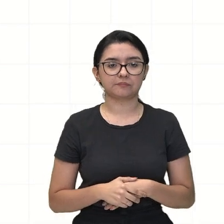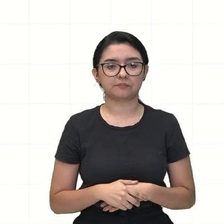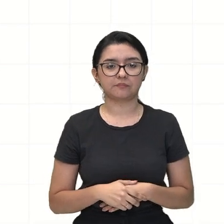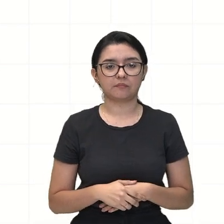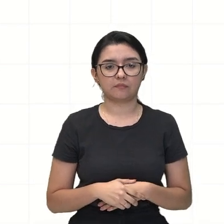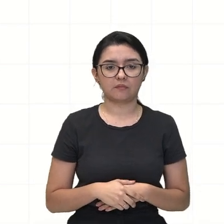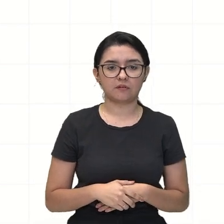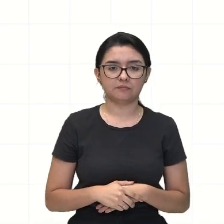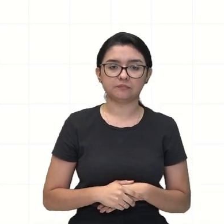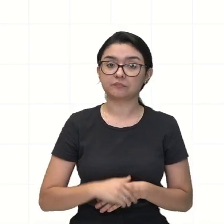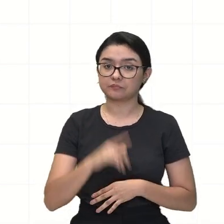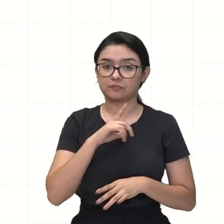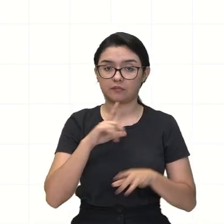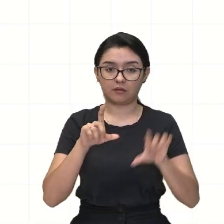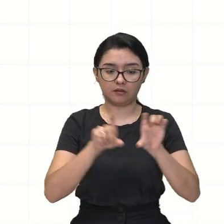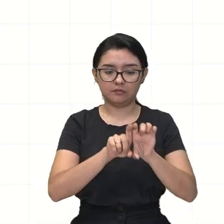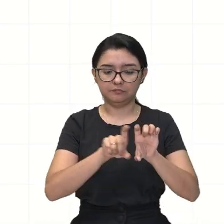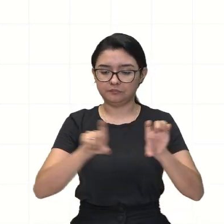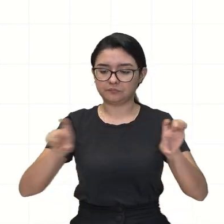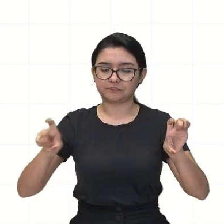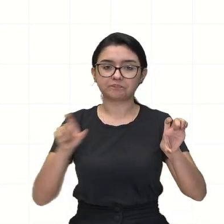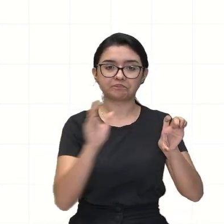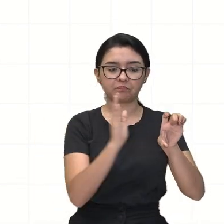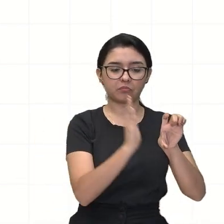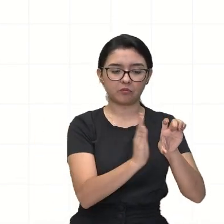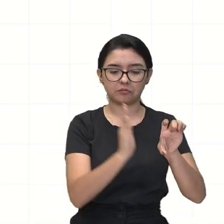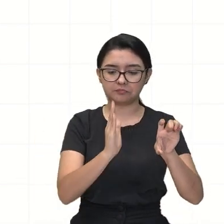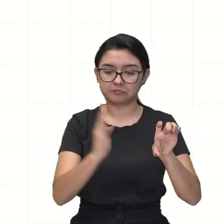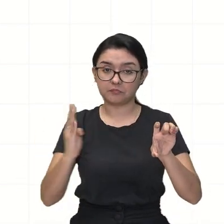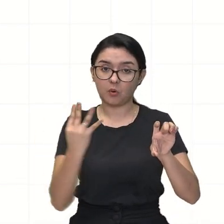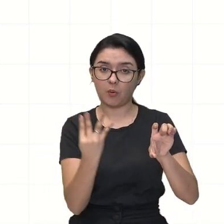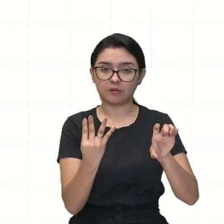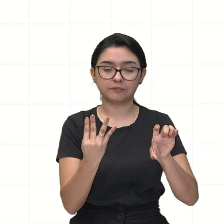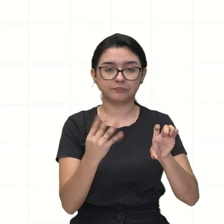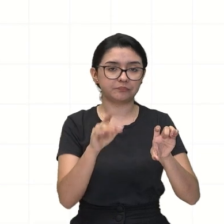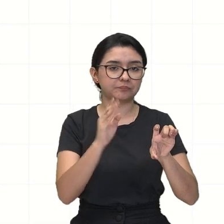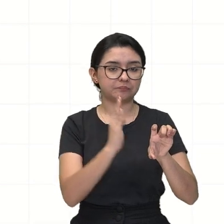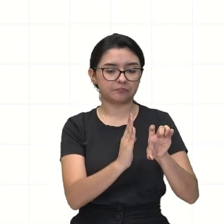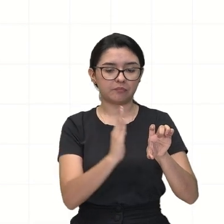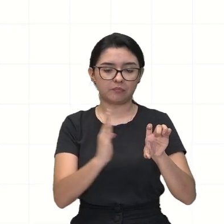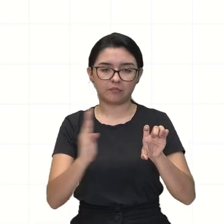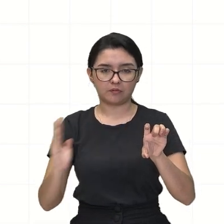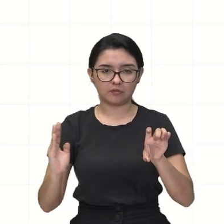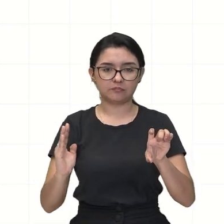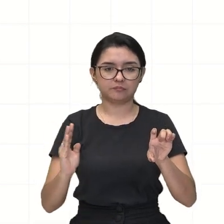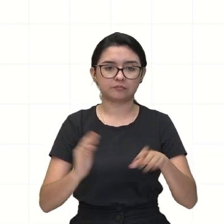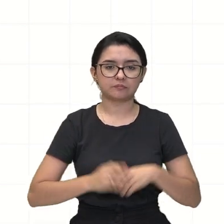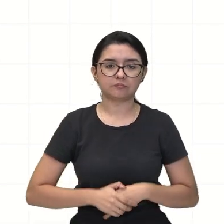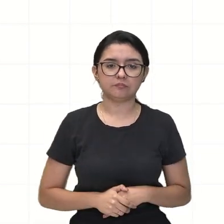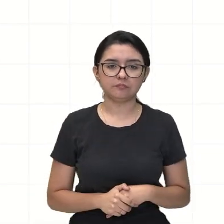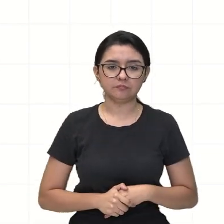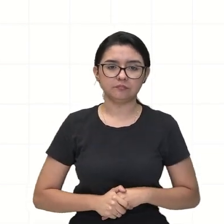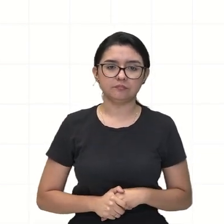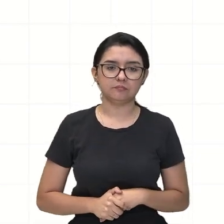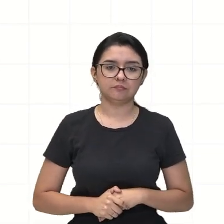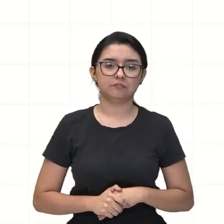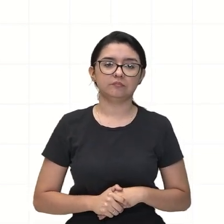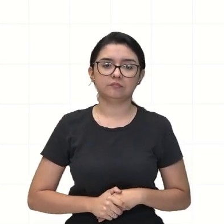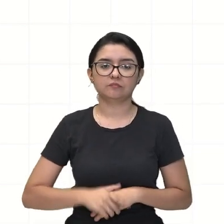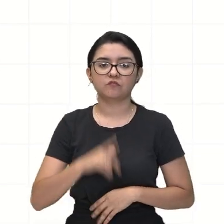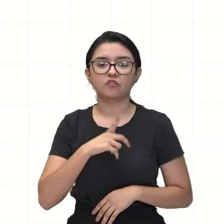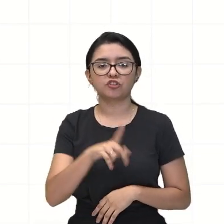uma barra, né, que foi dividida em 4 partes. E dessas 4 partes foram